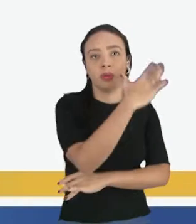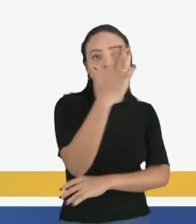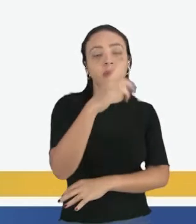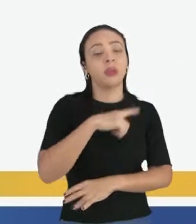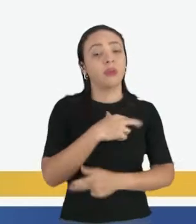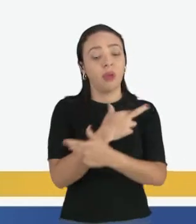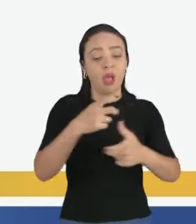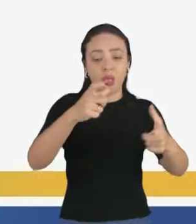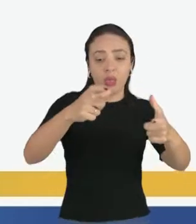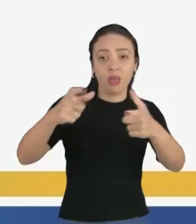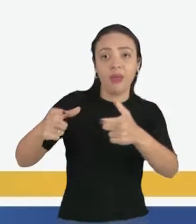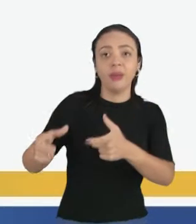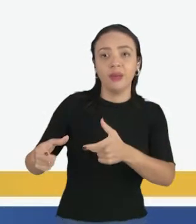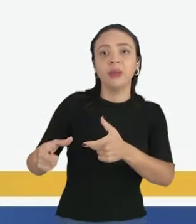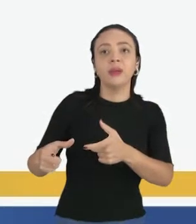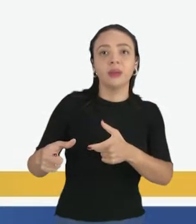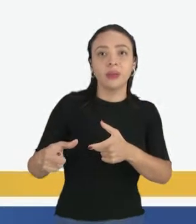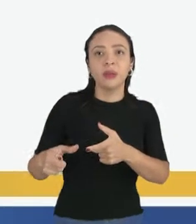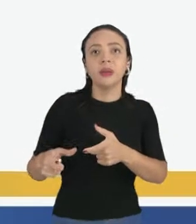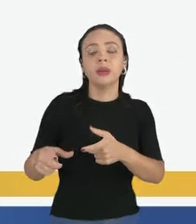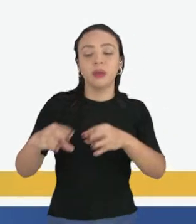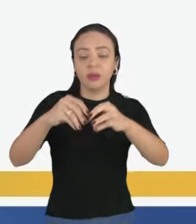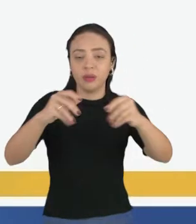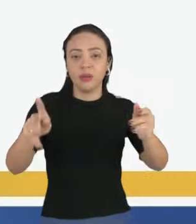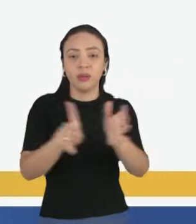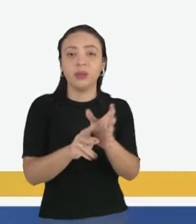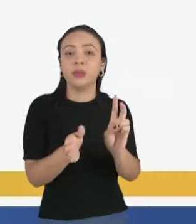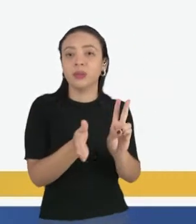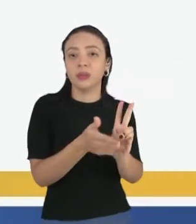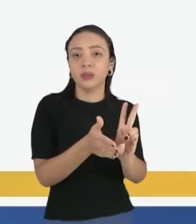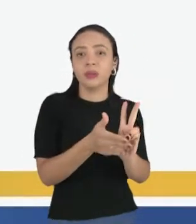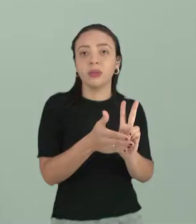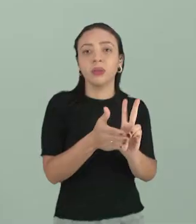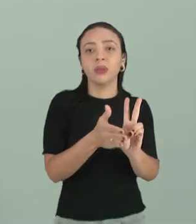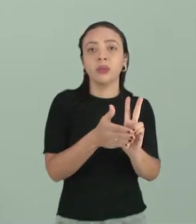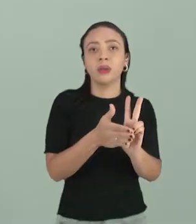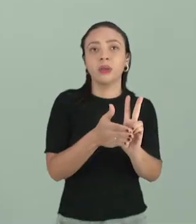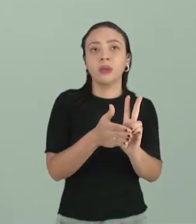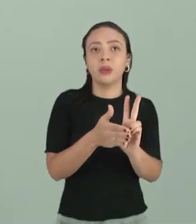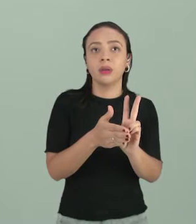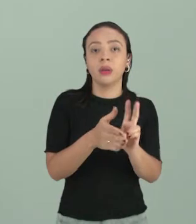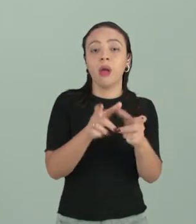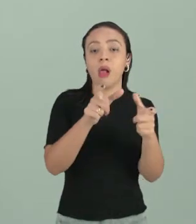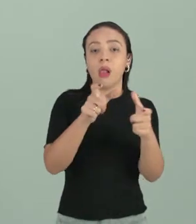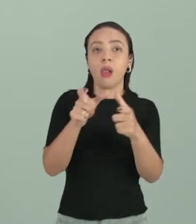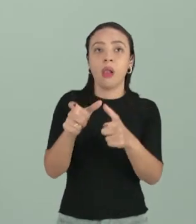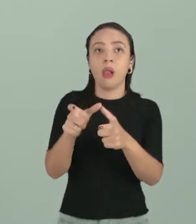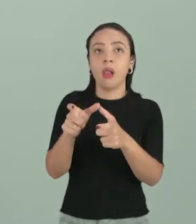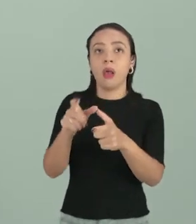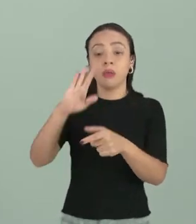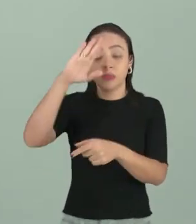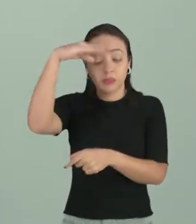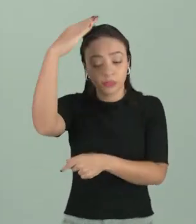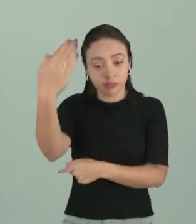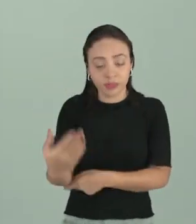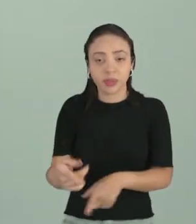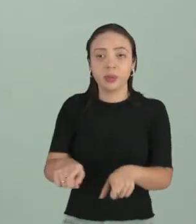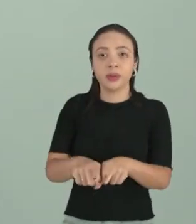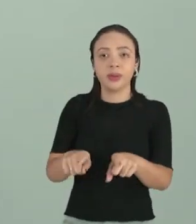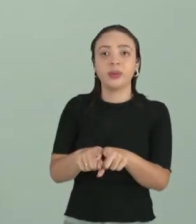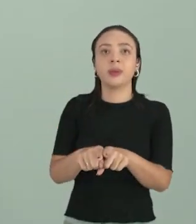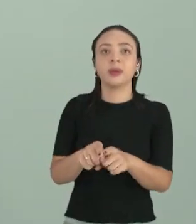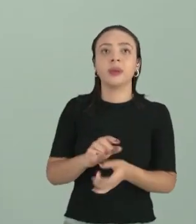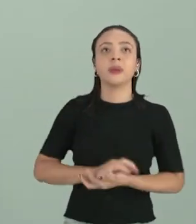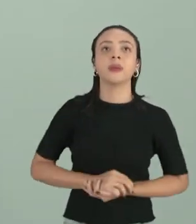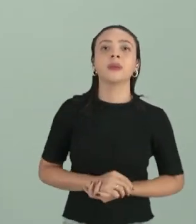terras, inclusive determinados locais das terras indígenas, são locais de veneração de seus deuses,